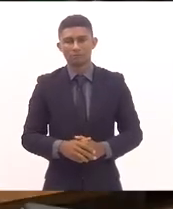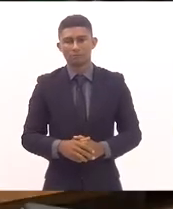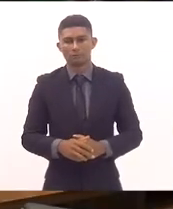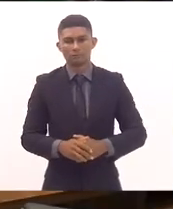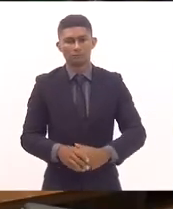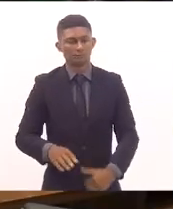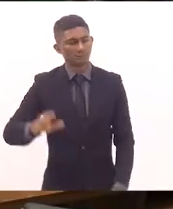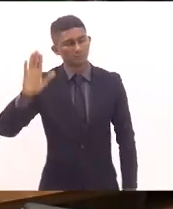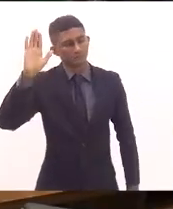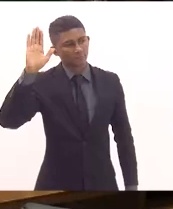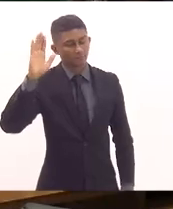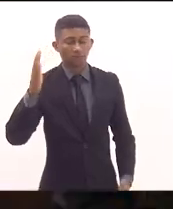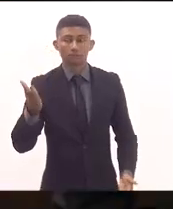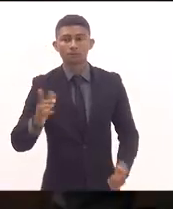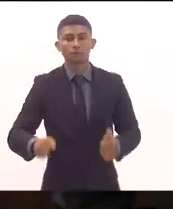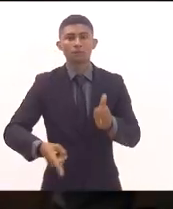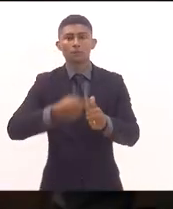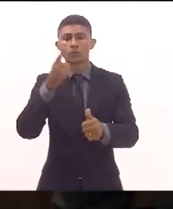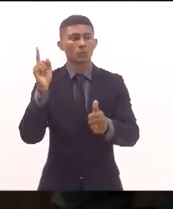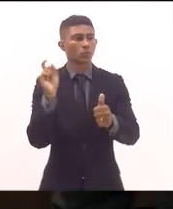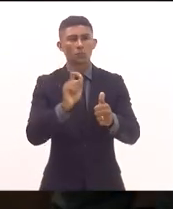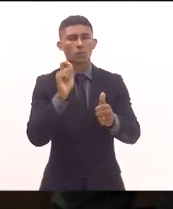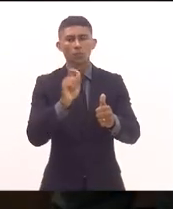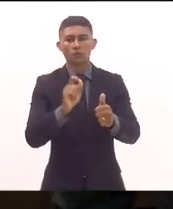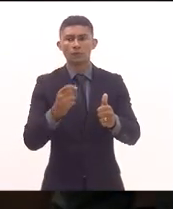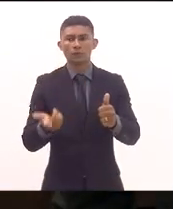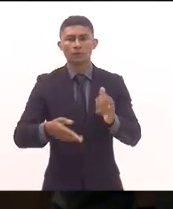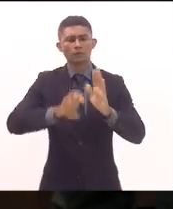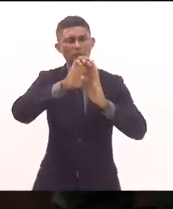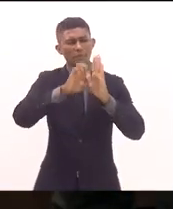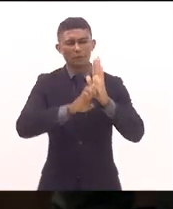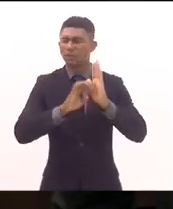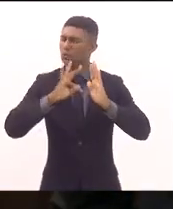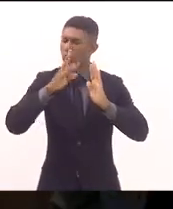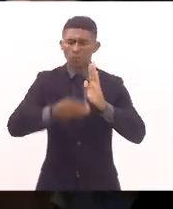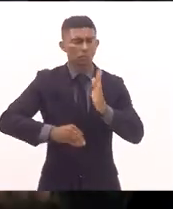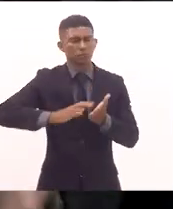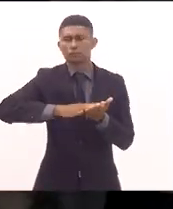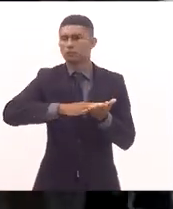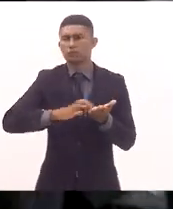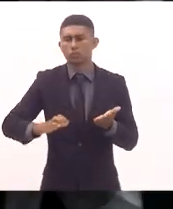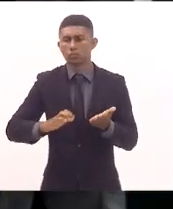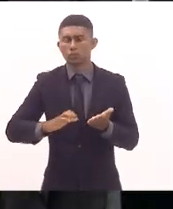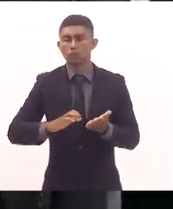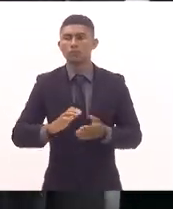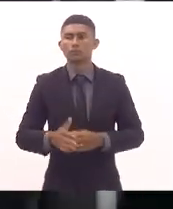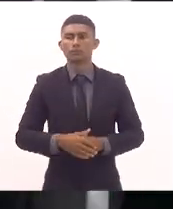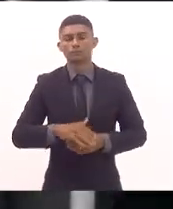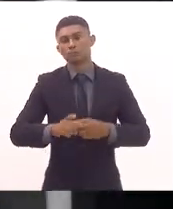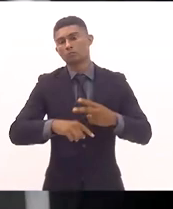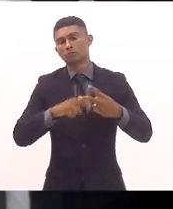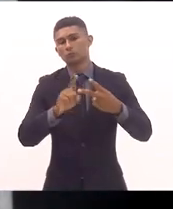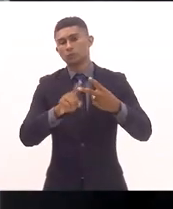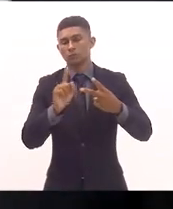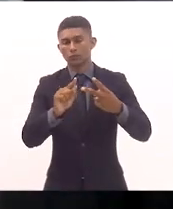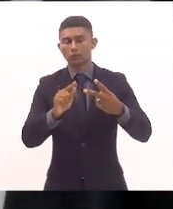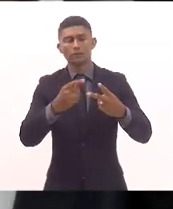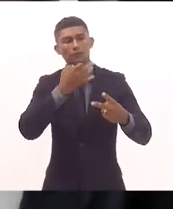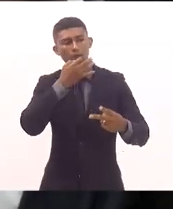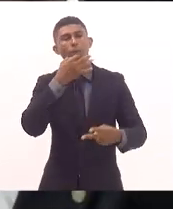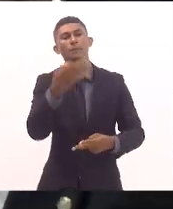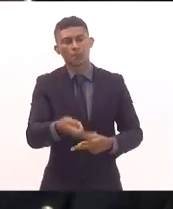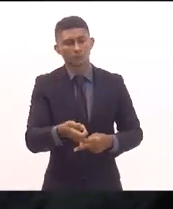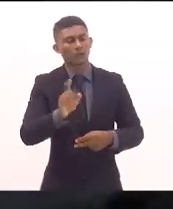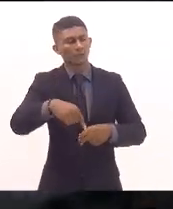presidente, primeiro, estou retirando todas as emendas. Segundo, o parecer é